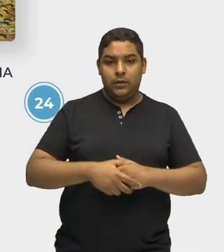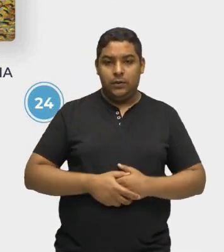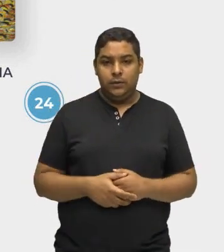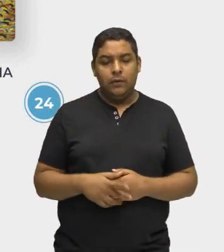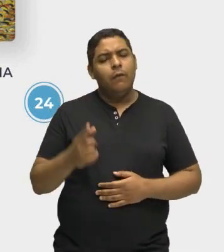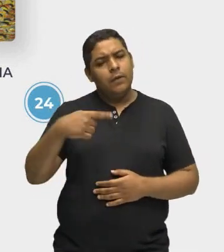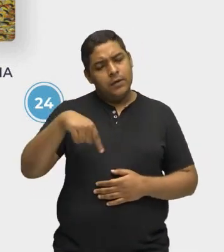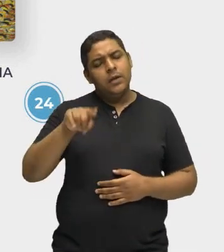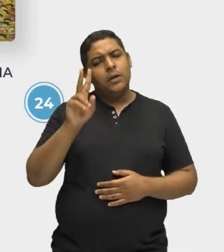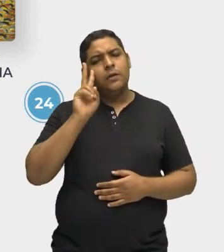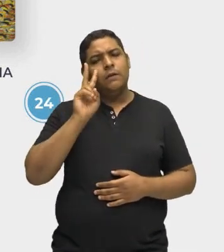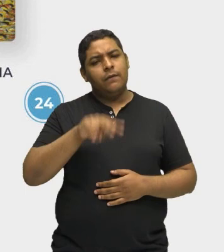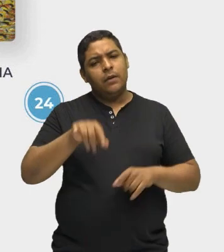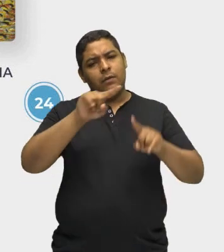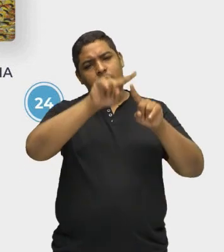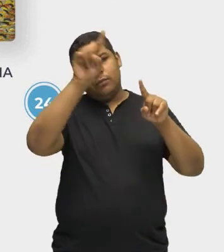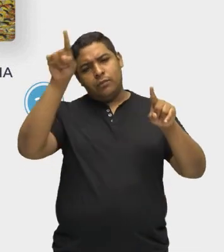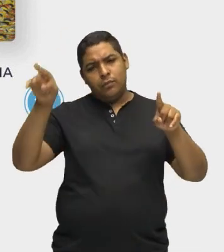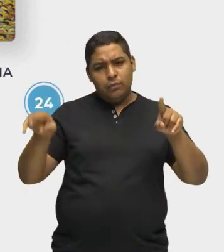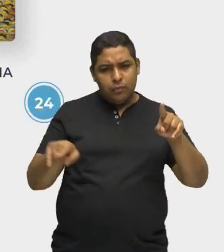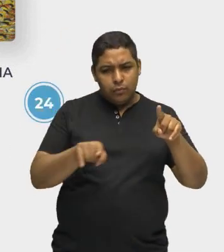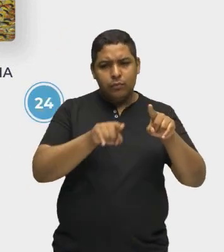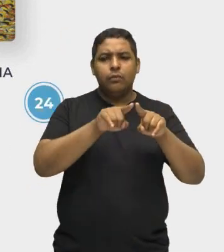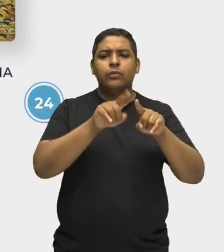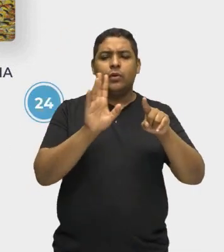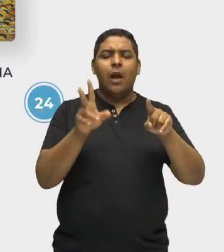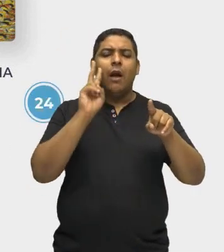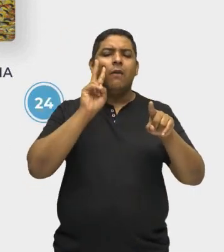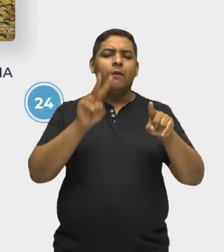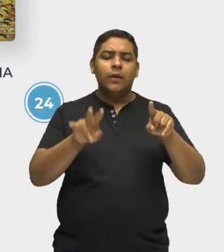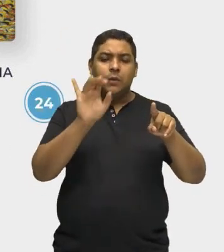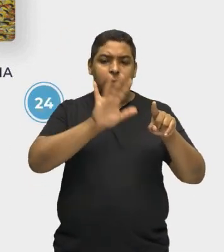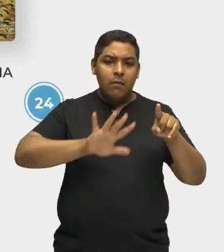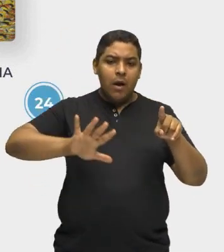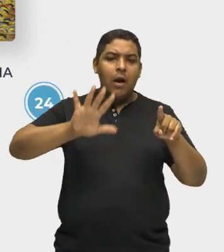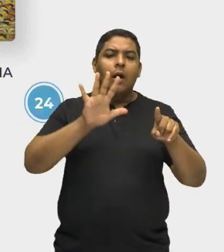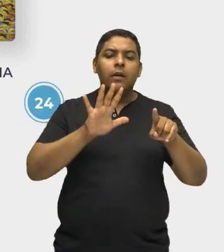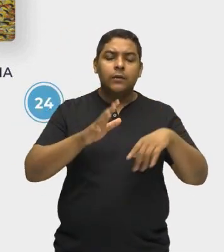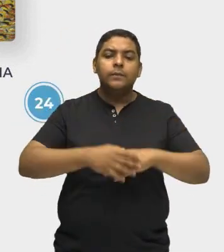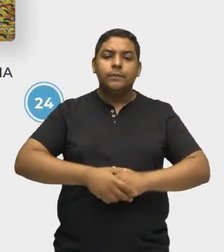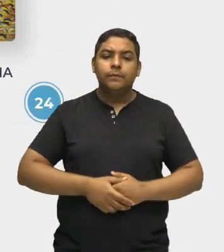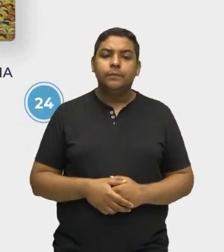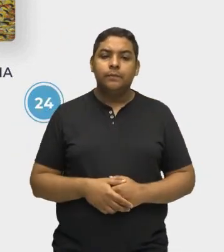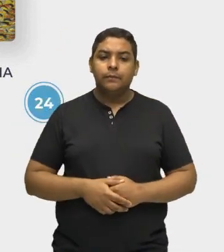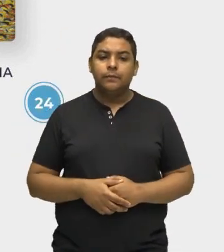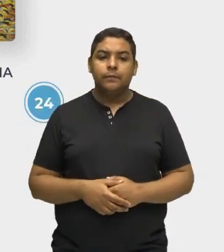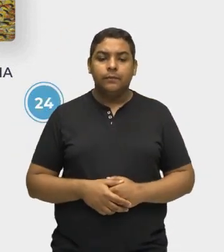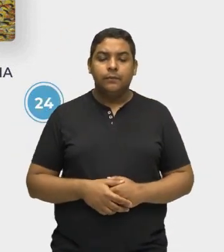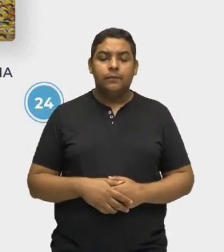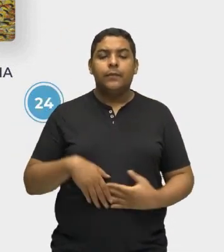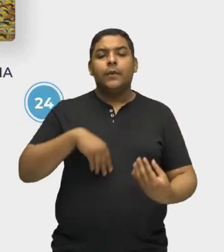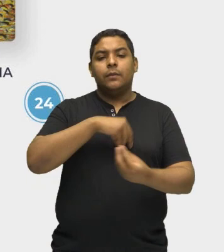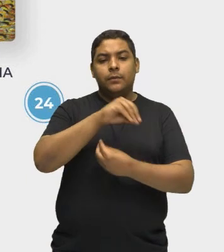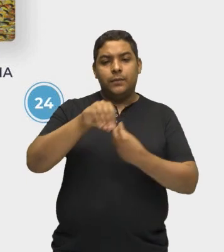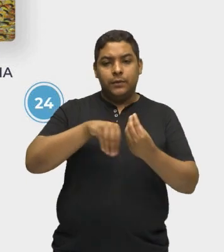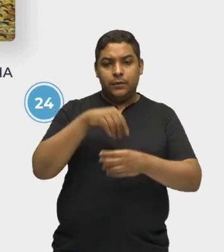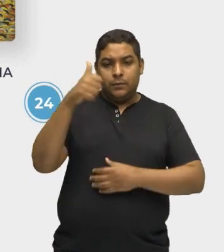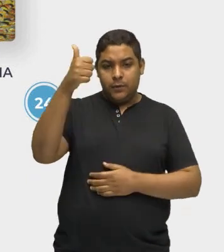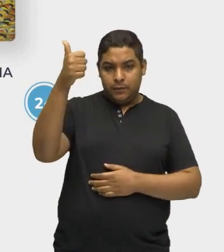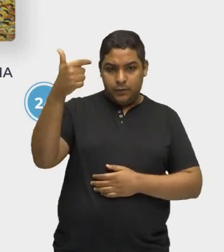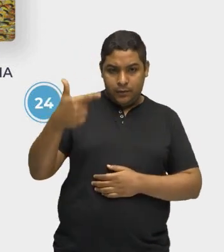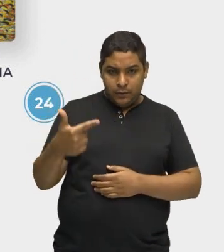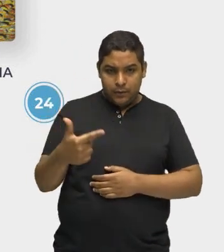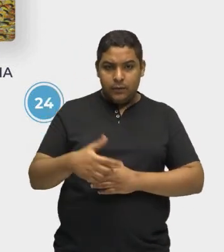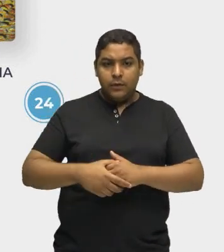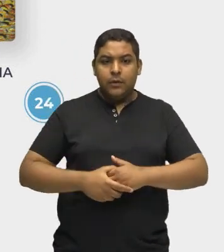lá no círculo cromático, né, as cores terciárias é uma mistura de uma cor primária com uma secundária. Aí